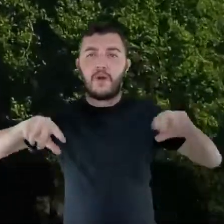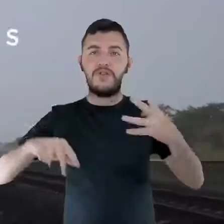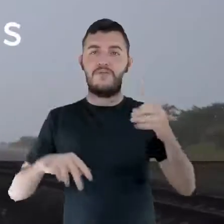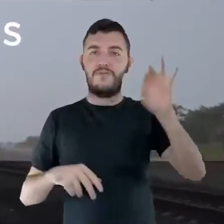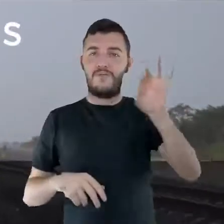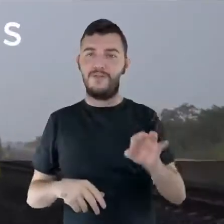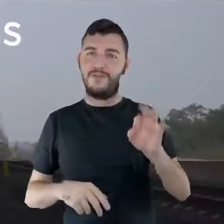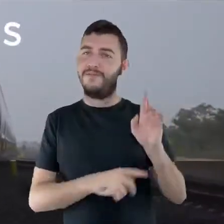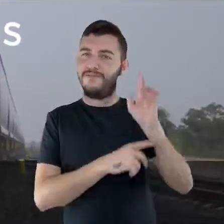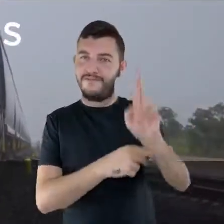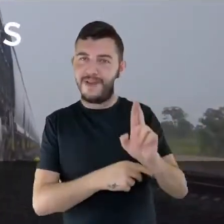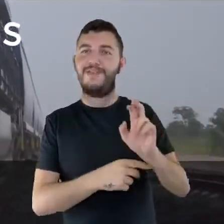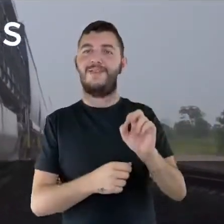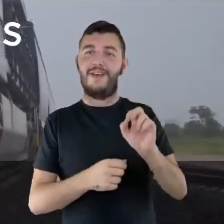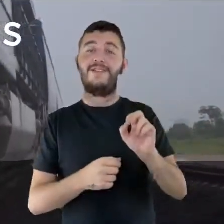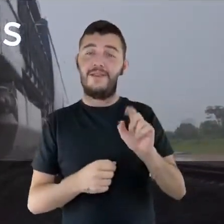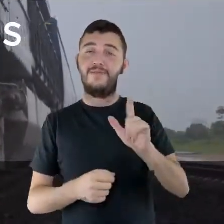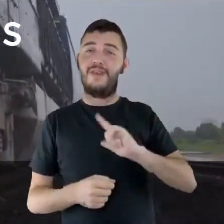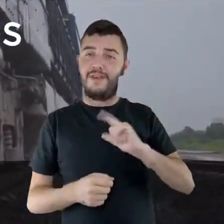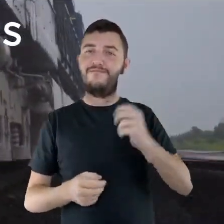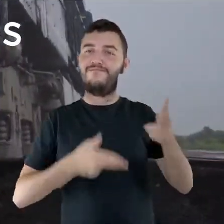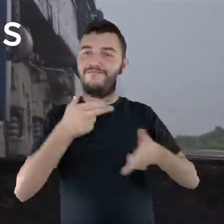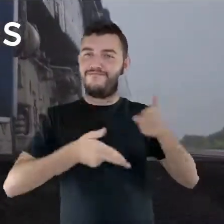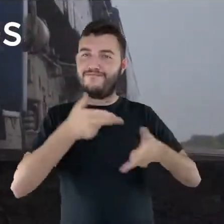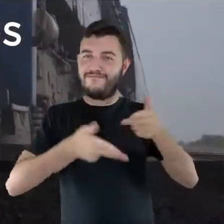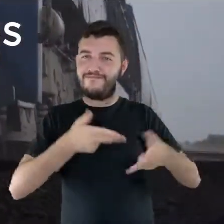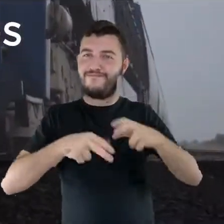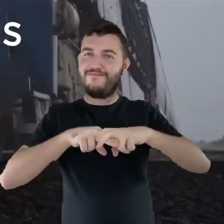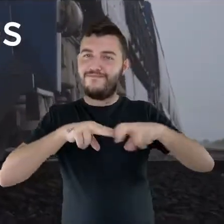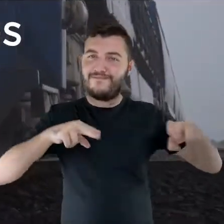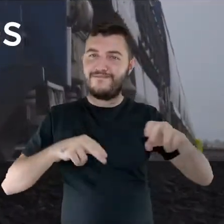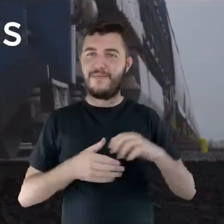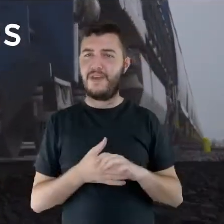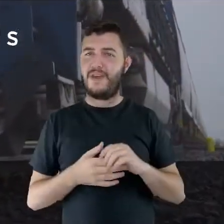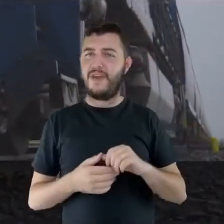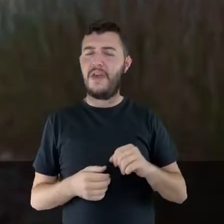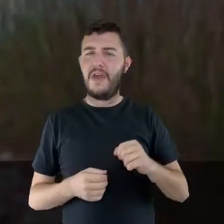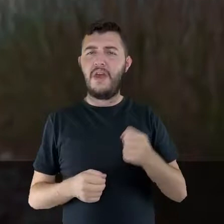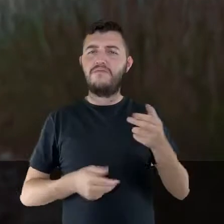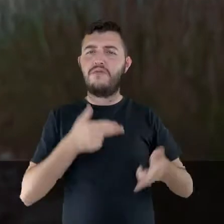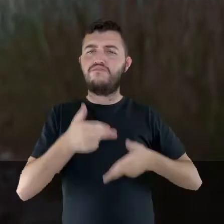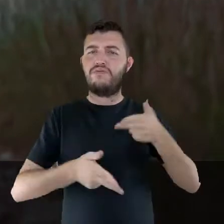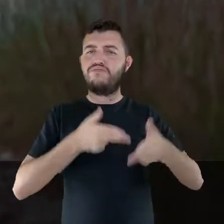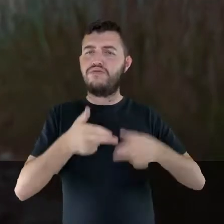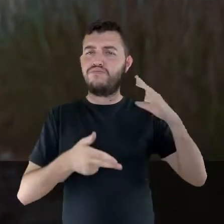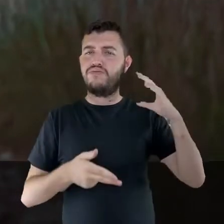gente tenha 40% da nossa matriz de transporte representada pelos trilhos.